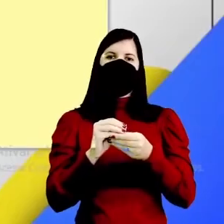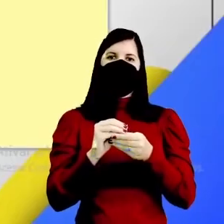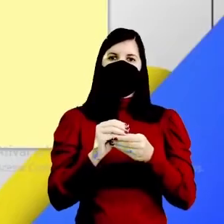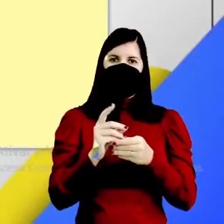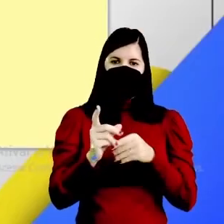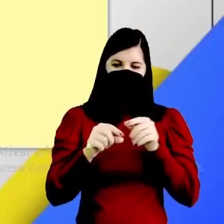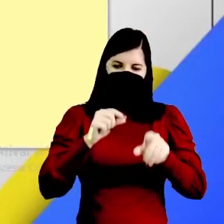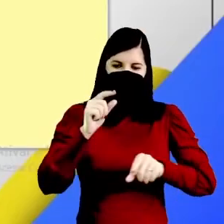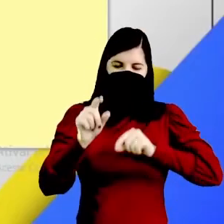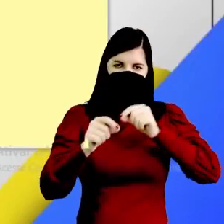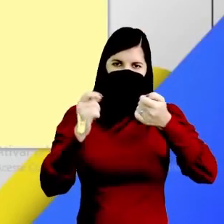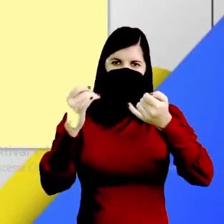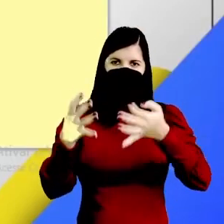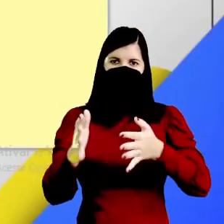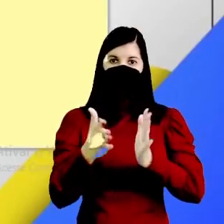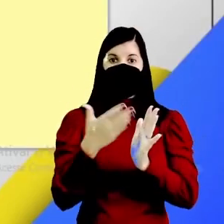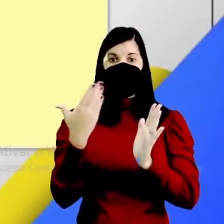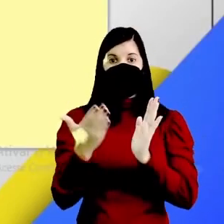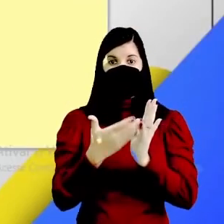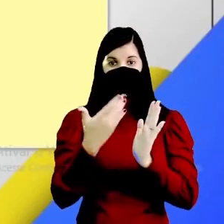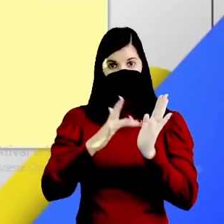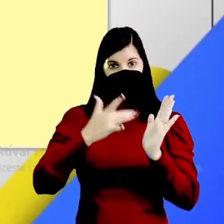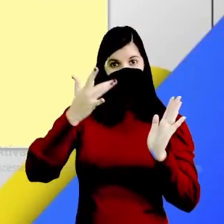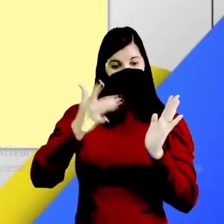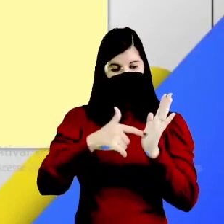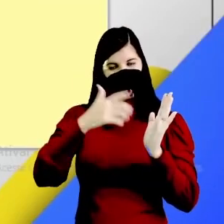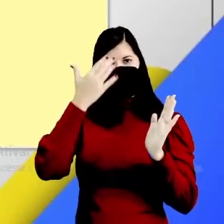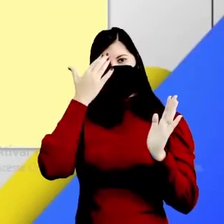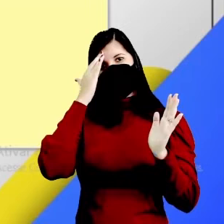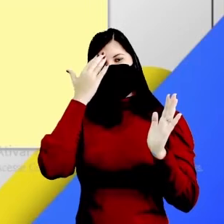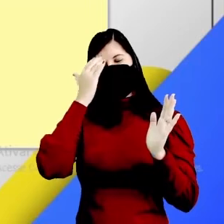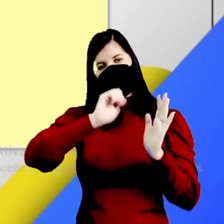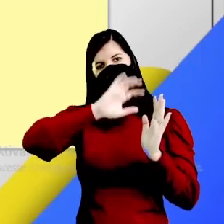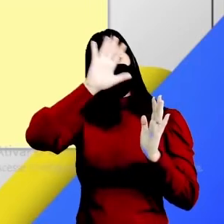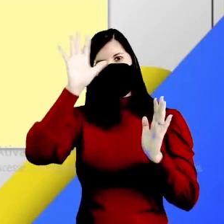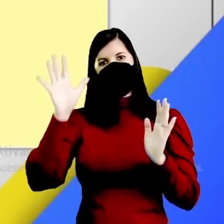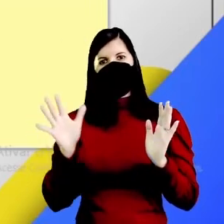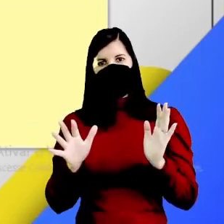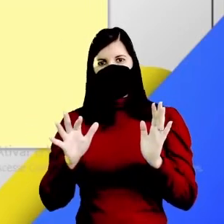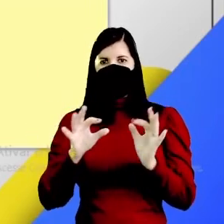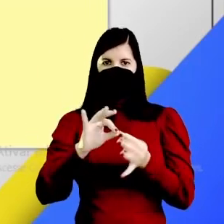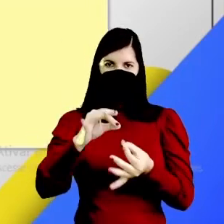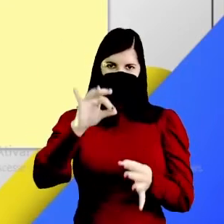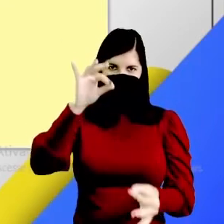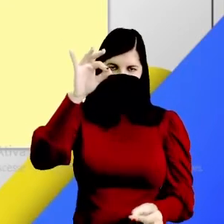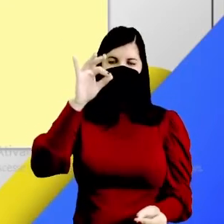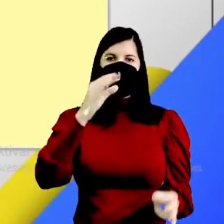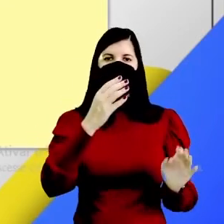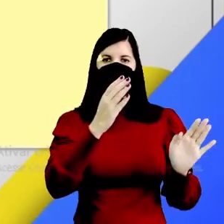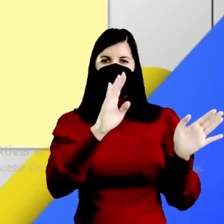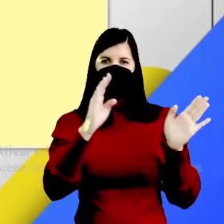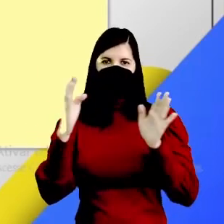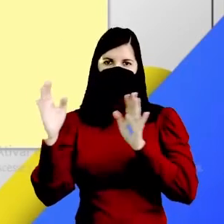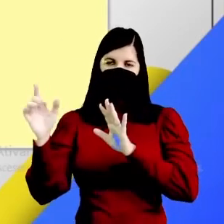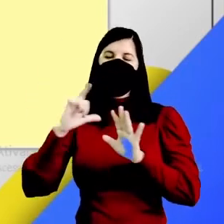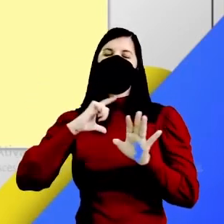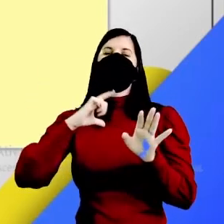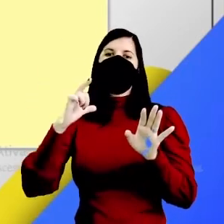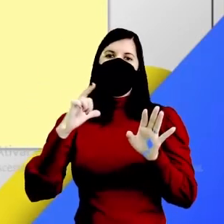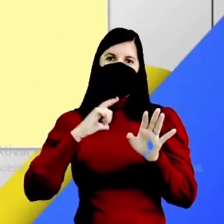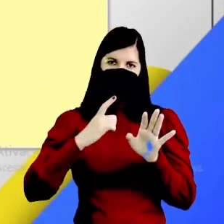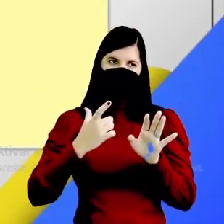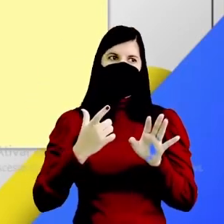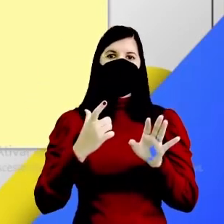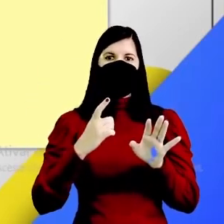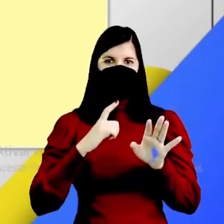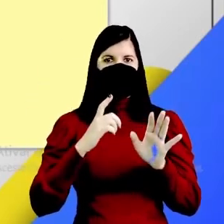pincelada, porque no e-book você vai entender mais um pouquinho e é vasto, tem muita bibliografia, inclusive lá no e-book eu coloquei, lá atrás